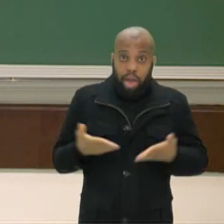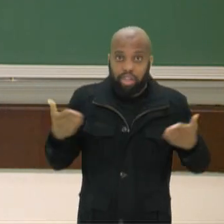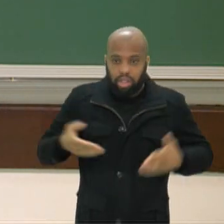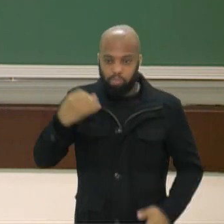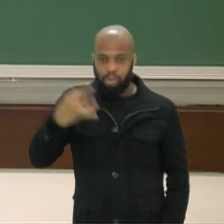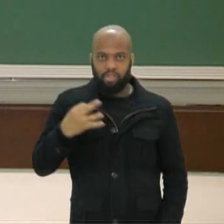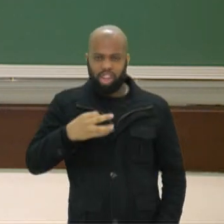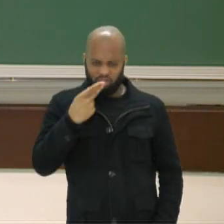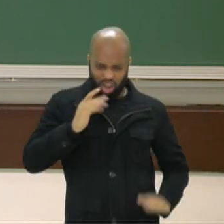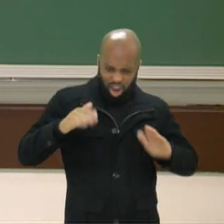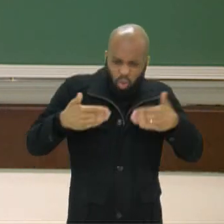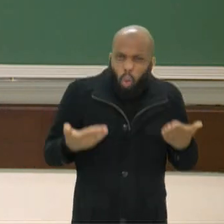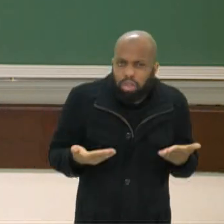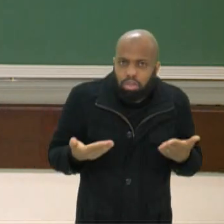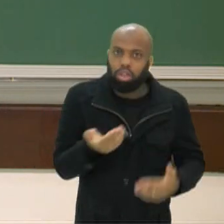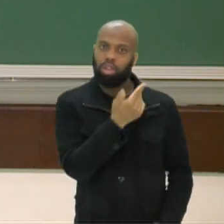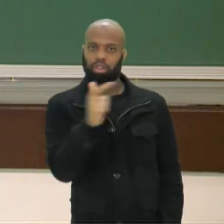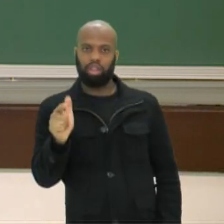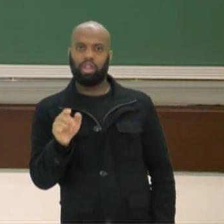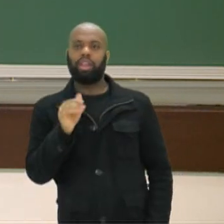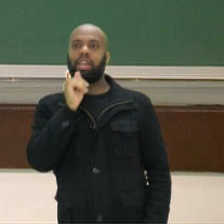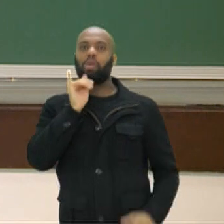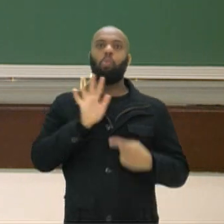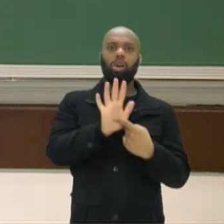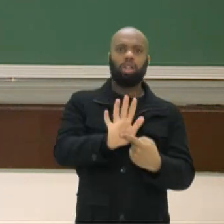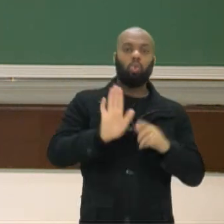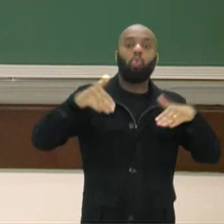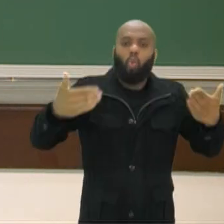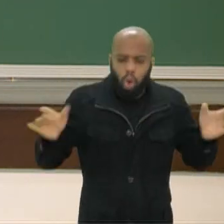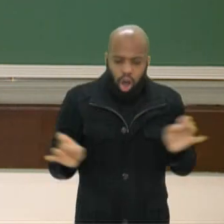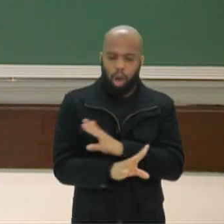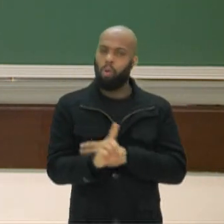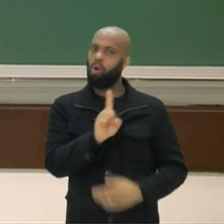quando, né? Tipo, indicando quando acabou a ação.